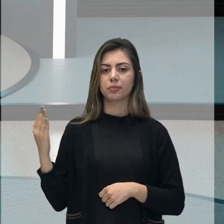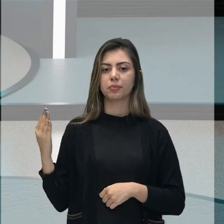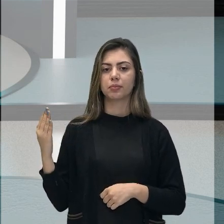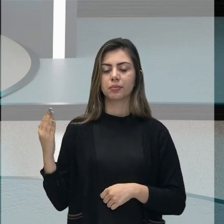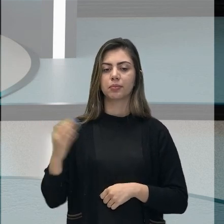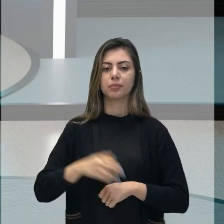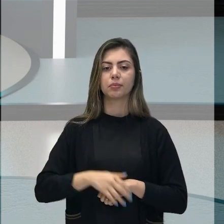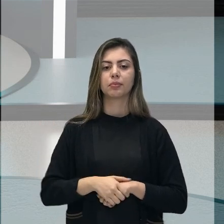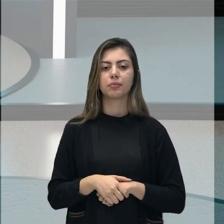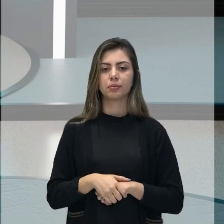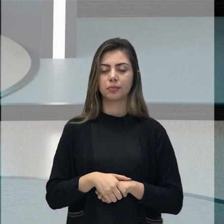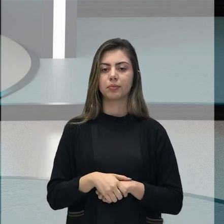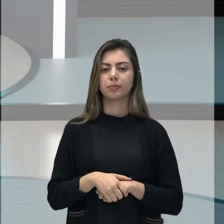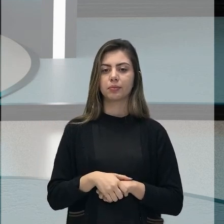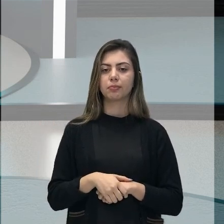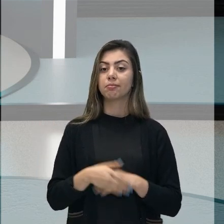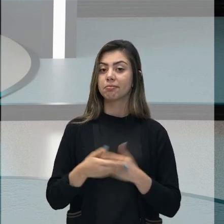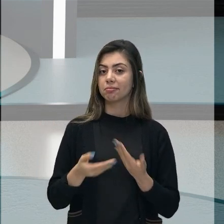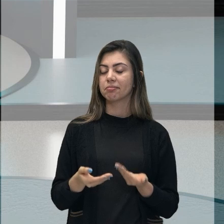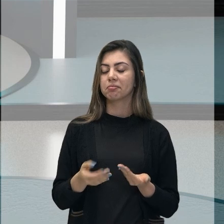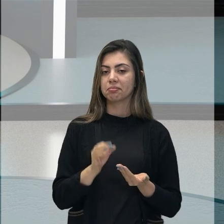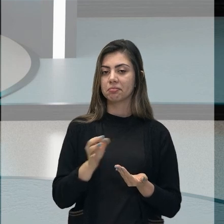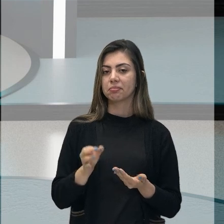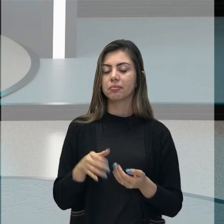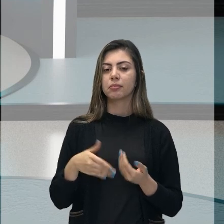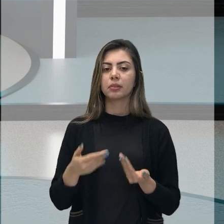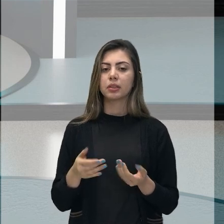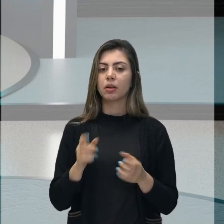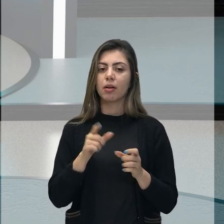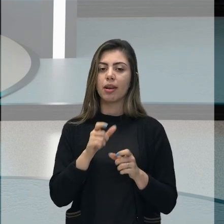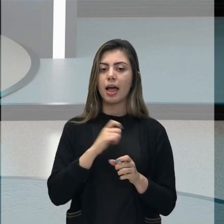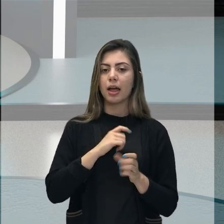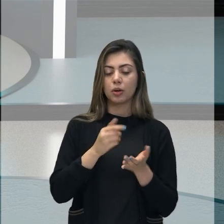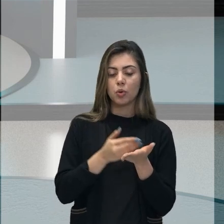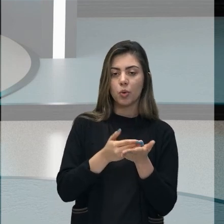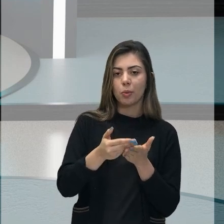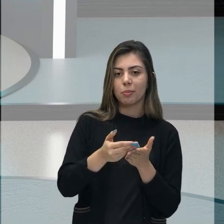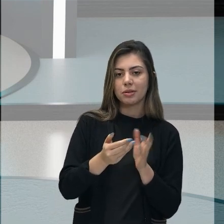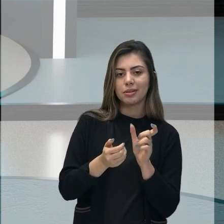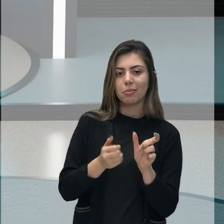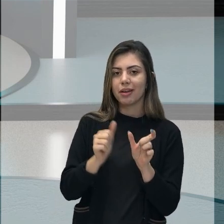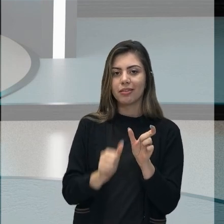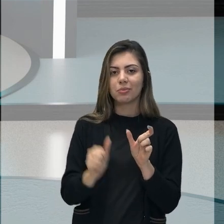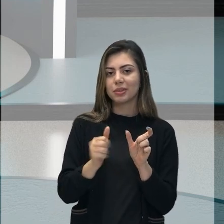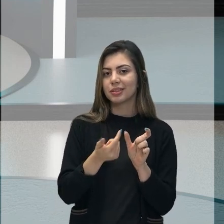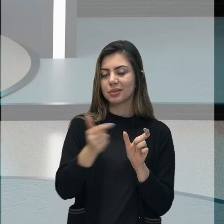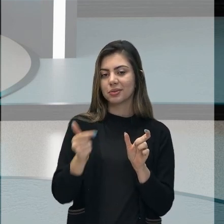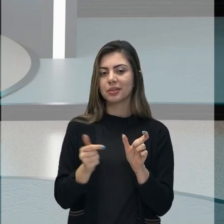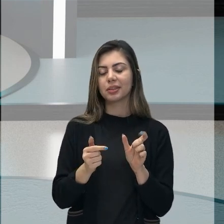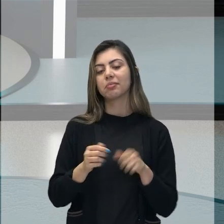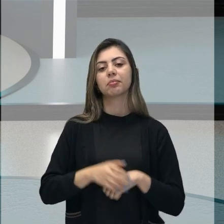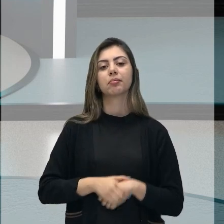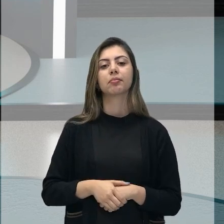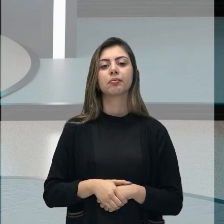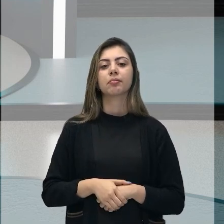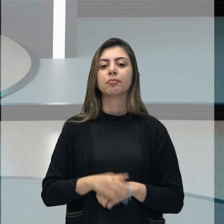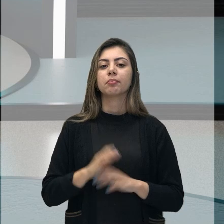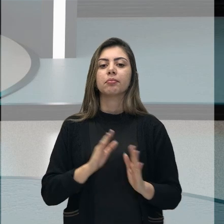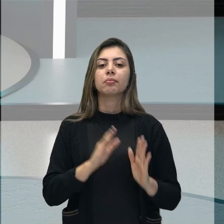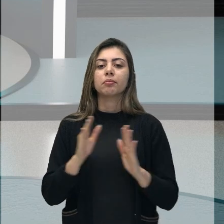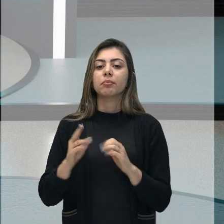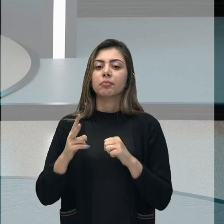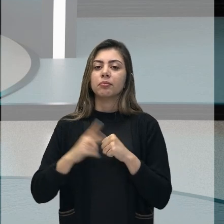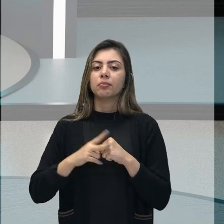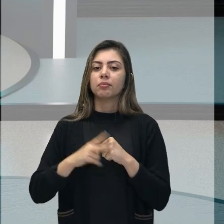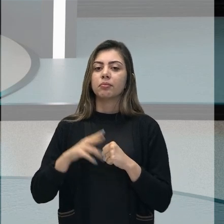eles pensavam. Não é verdade? Não tem mudança na raiz. É muito legal esse tempo verbal. E o verbo tener? O